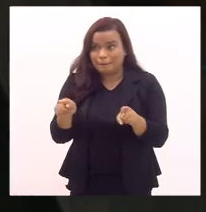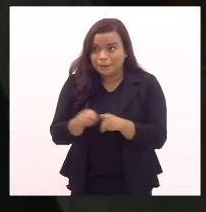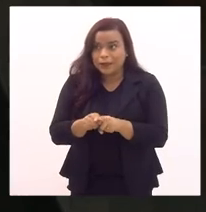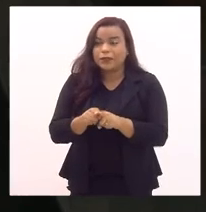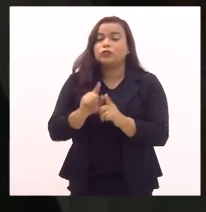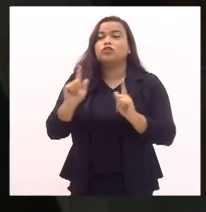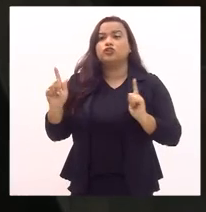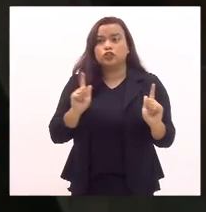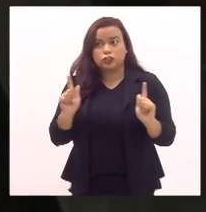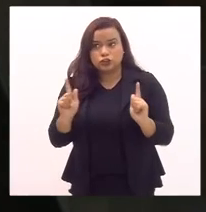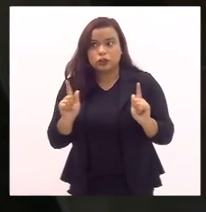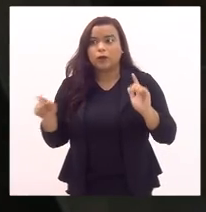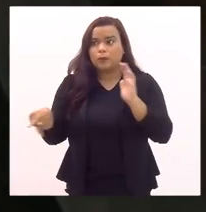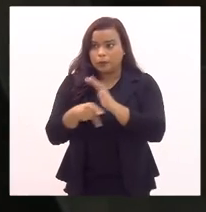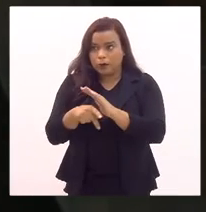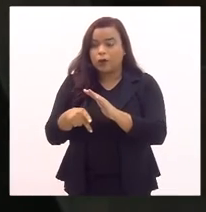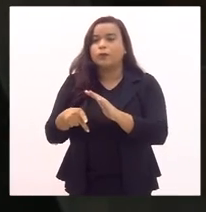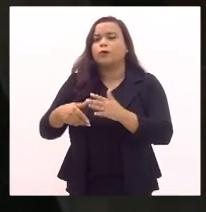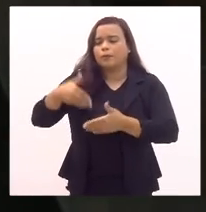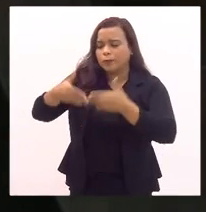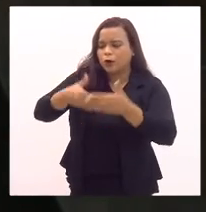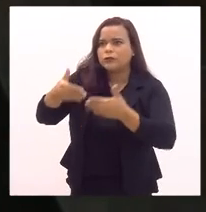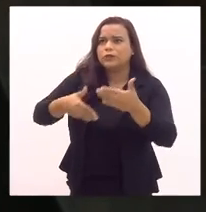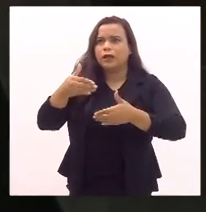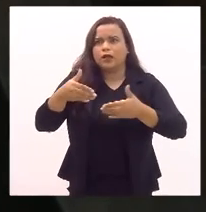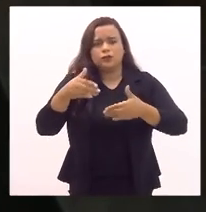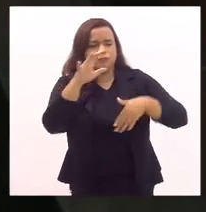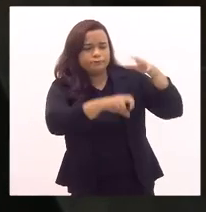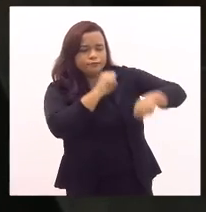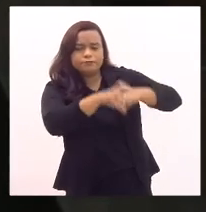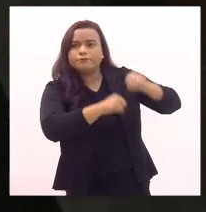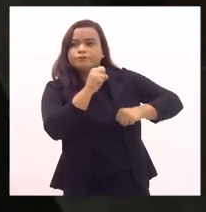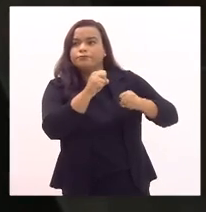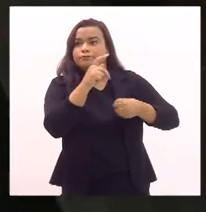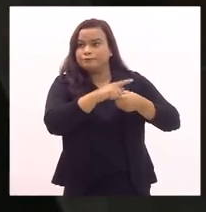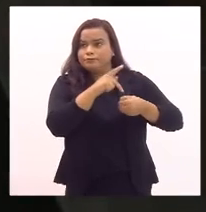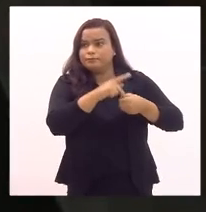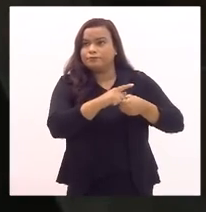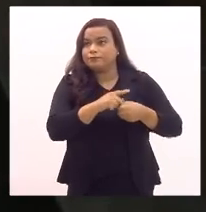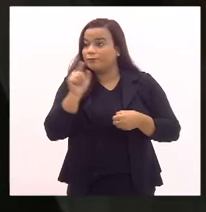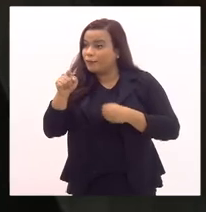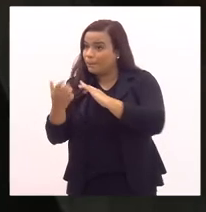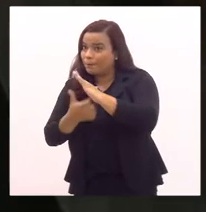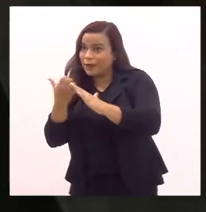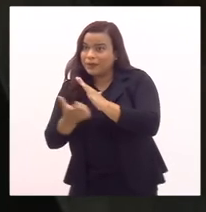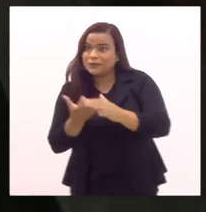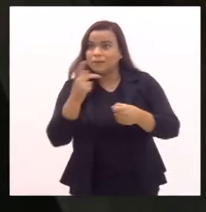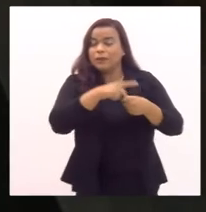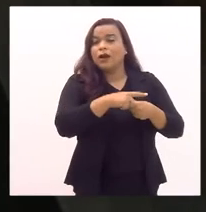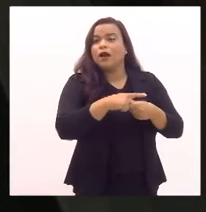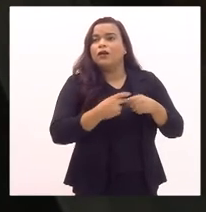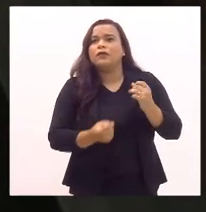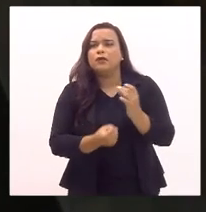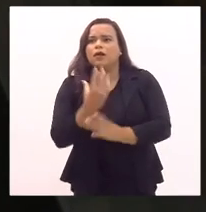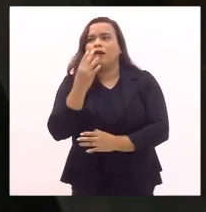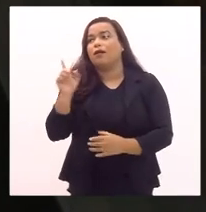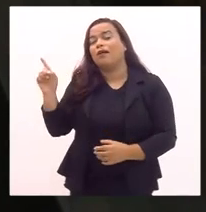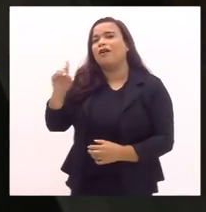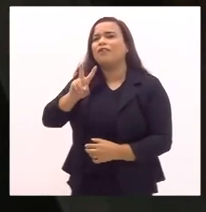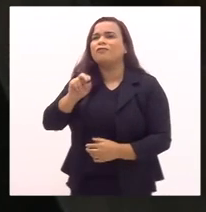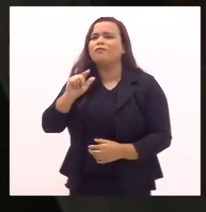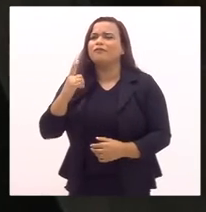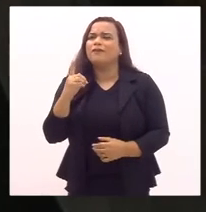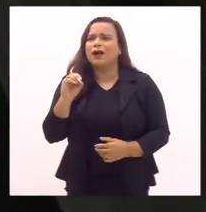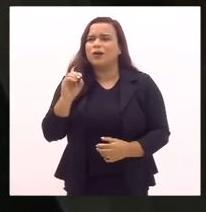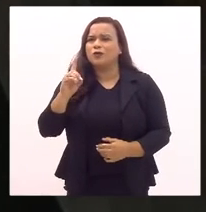na gestão específica o processo de exploração do petróleo a Petrobras tuzio Deputado Waldo César que sabe disso